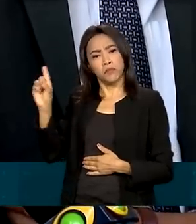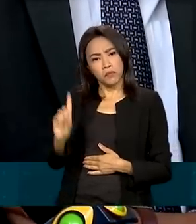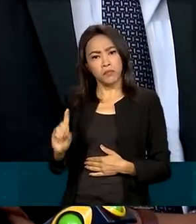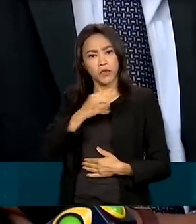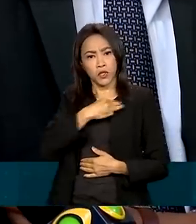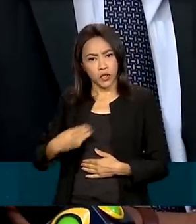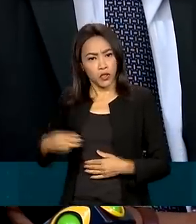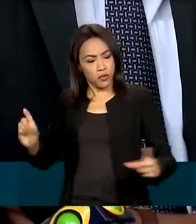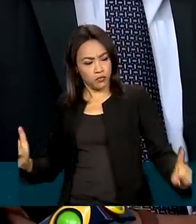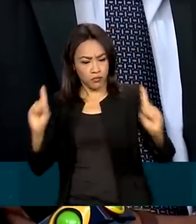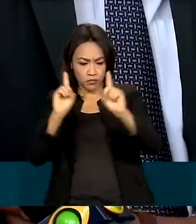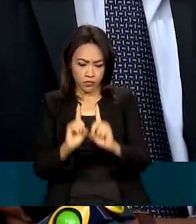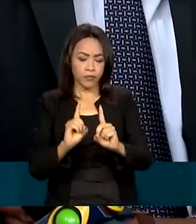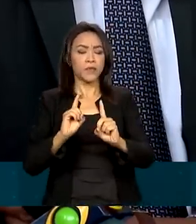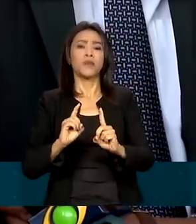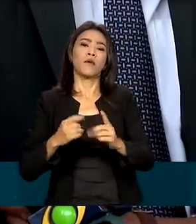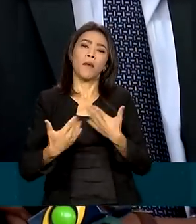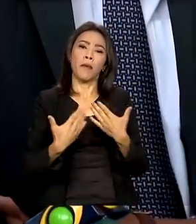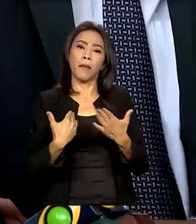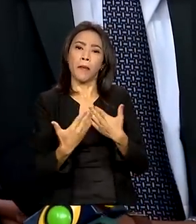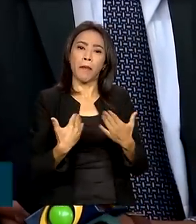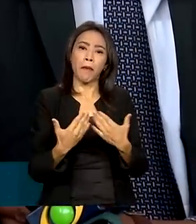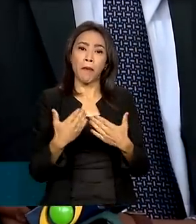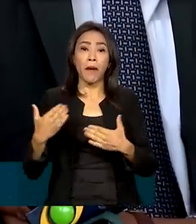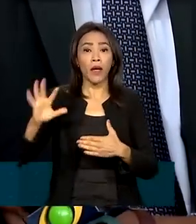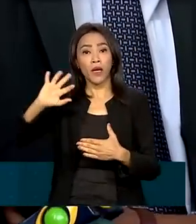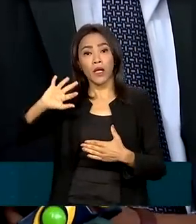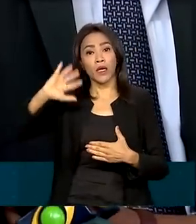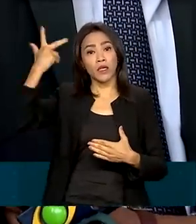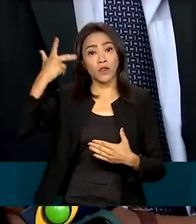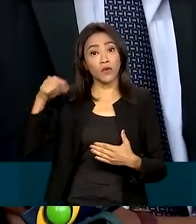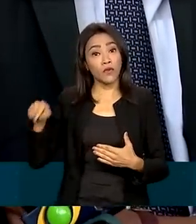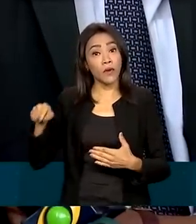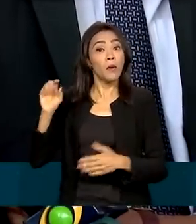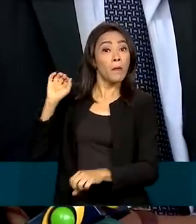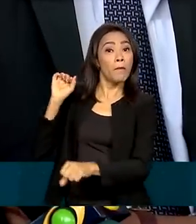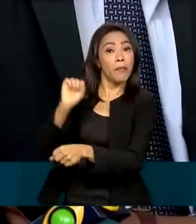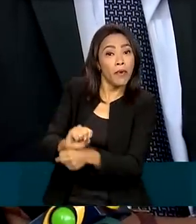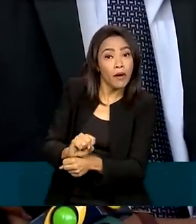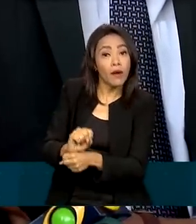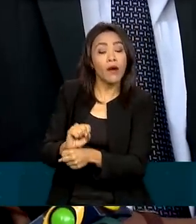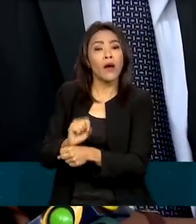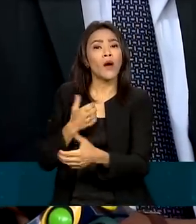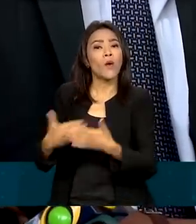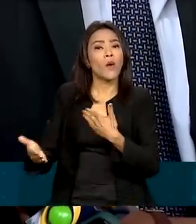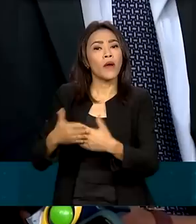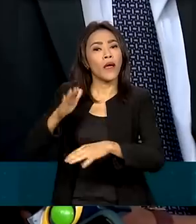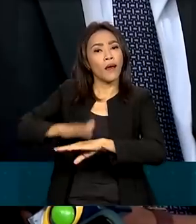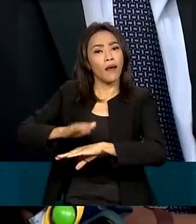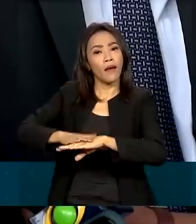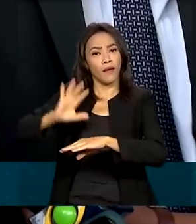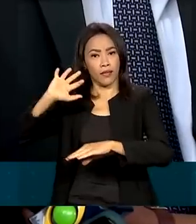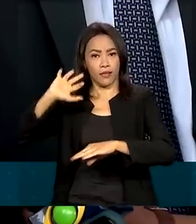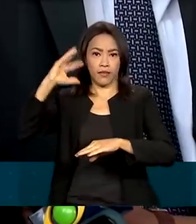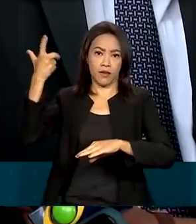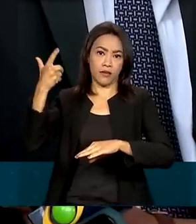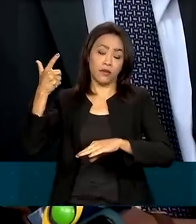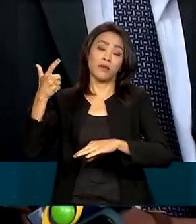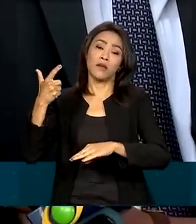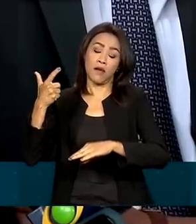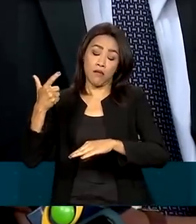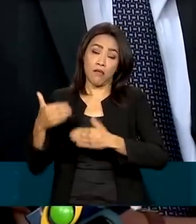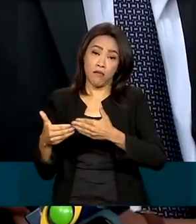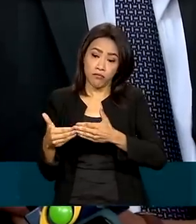informou que tomou a decisão de sustar ou suspender qualquer decisão de caráter